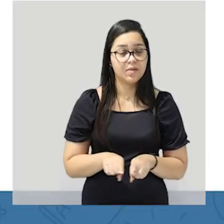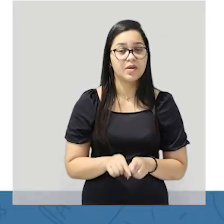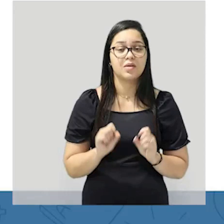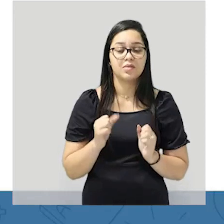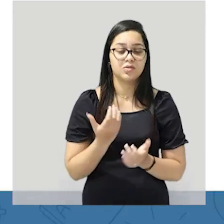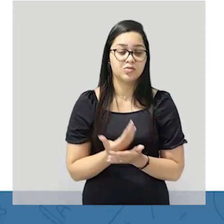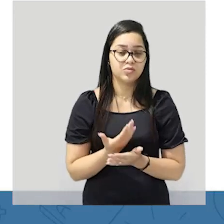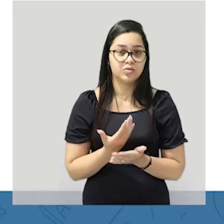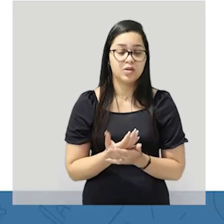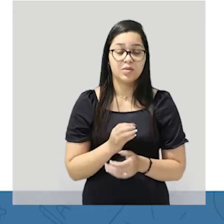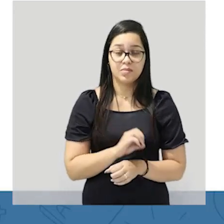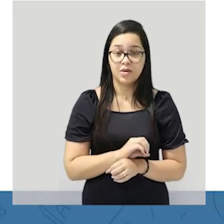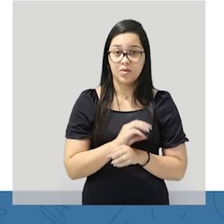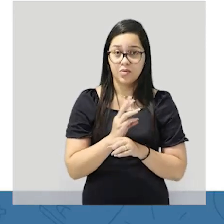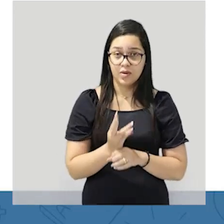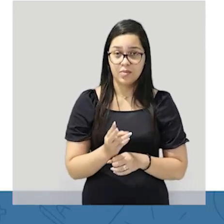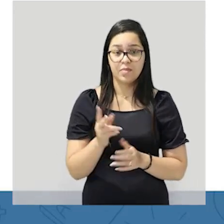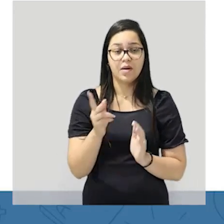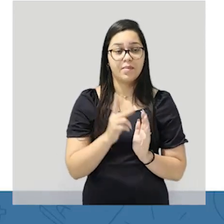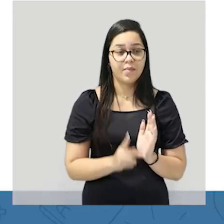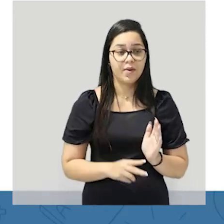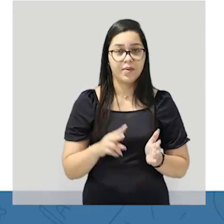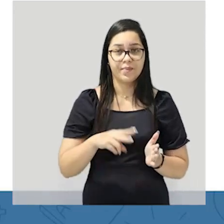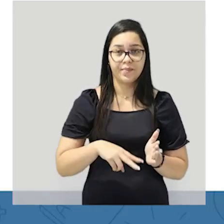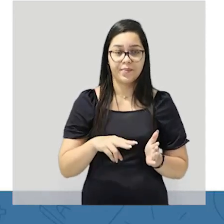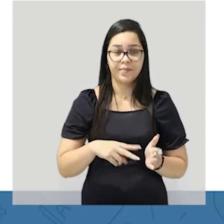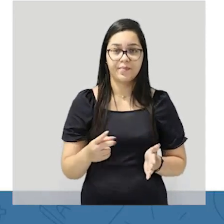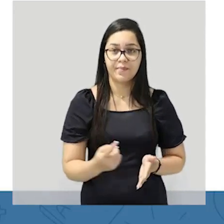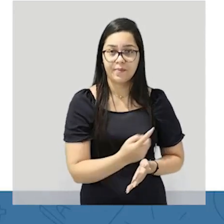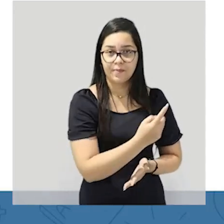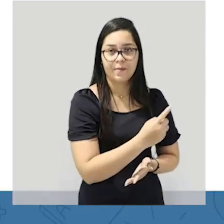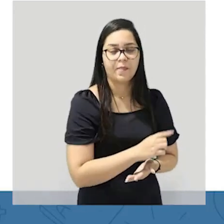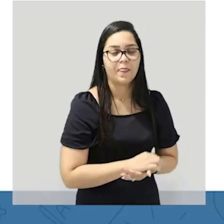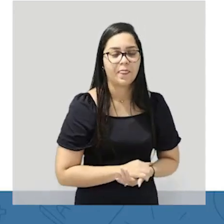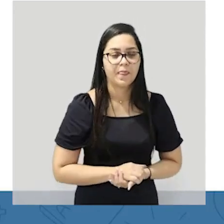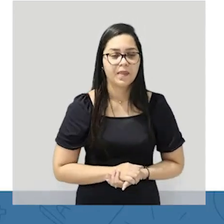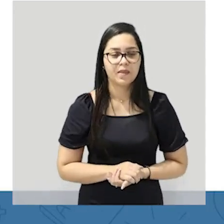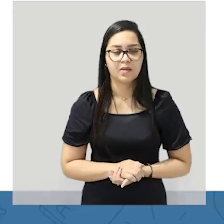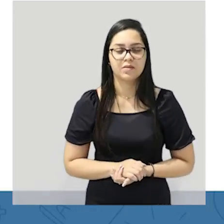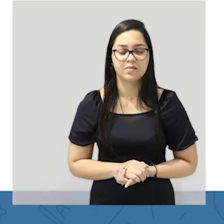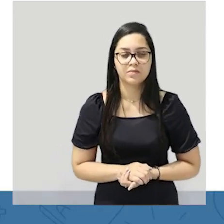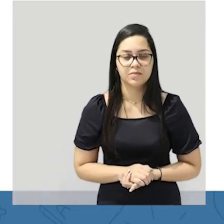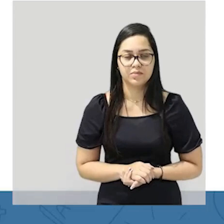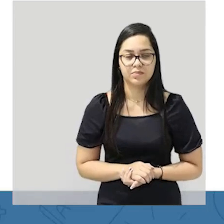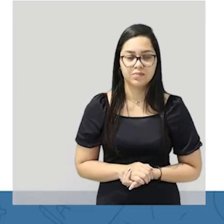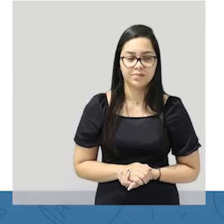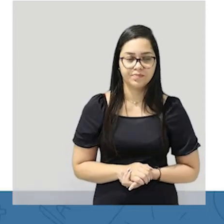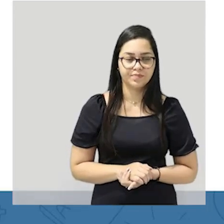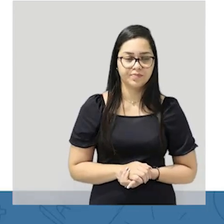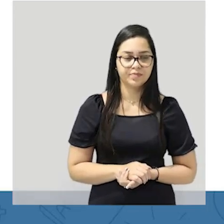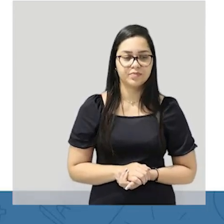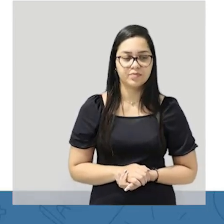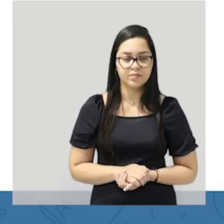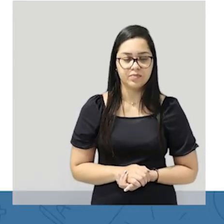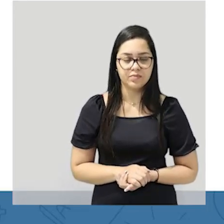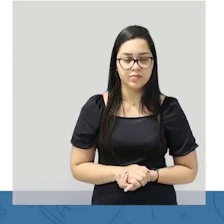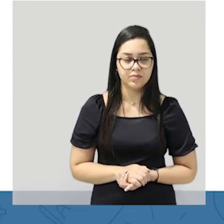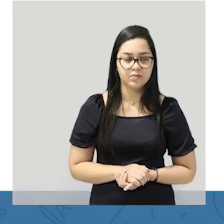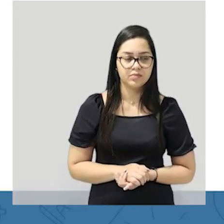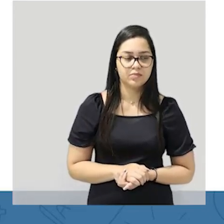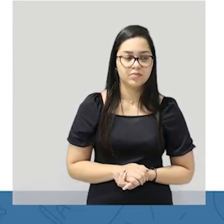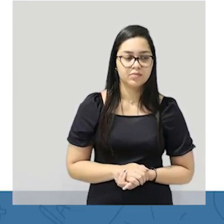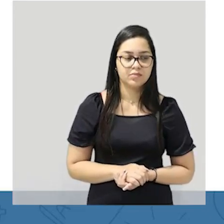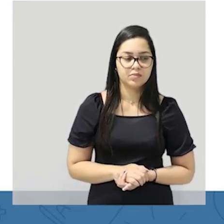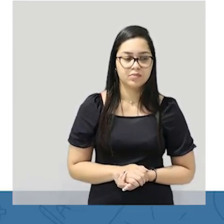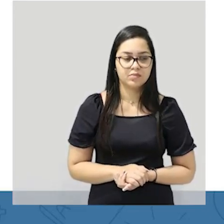exemplo, tomate, ele vai no... É um fruto? É, porque ele nasce, não tem um pezinho, né? Mas aí aquela história de legume,